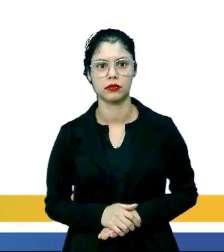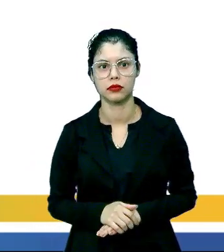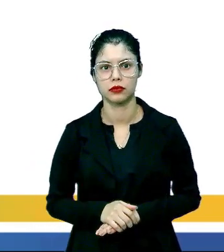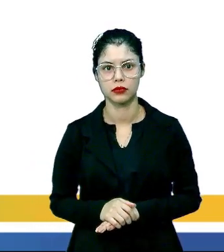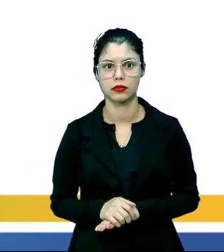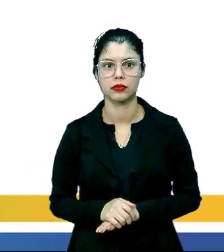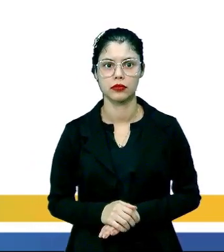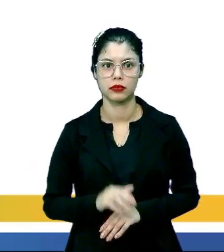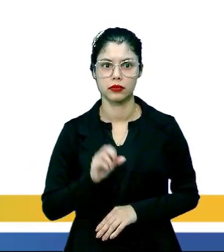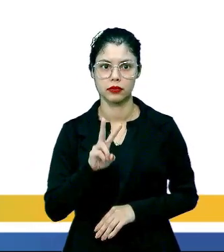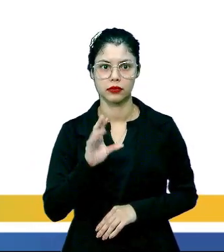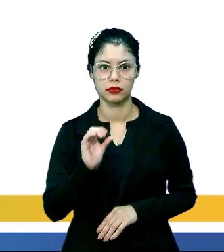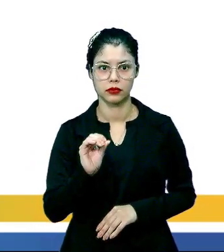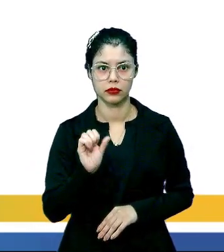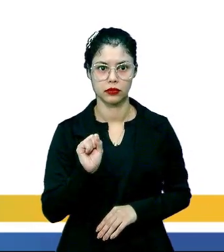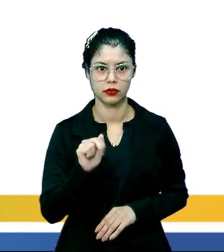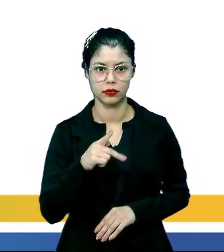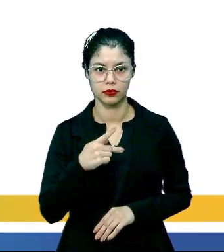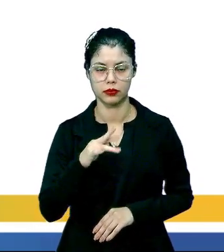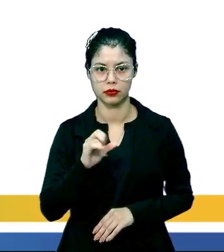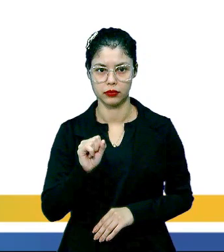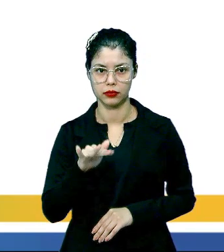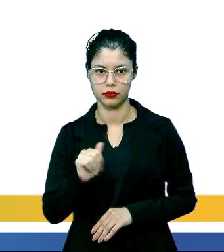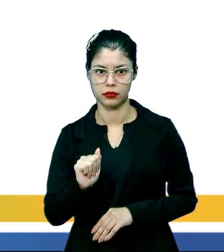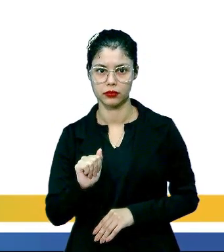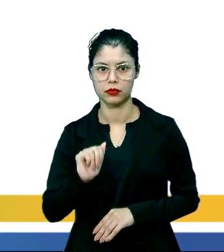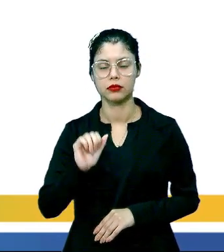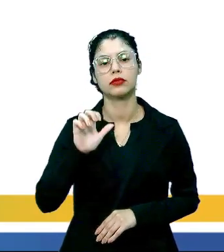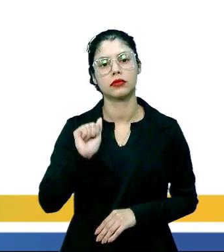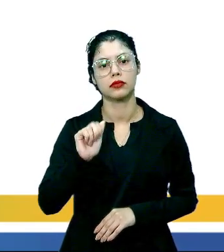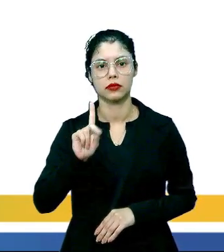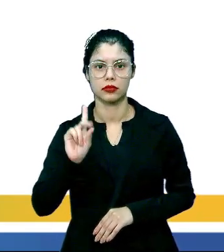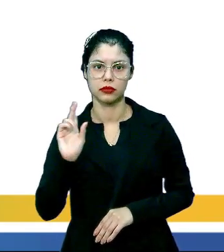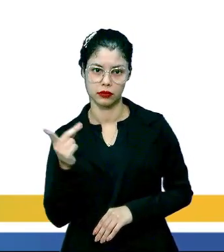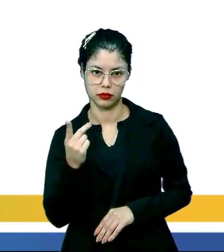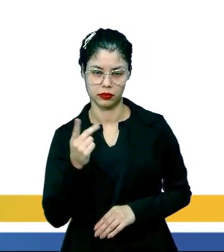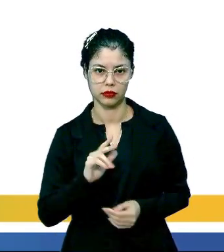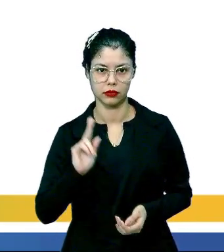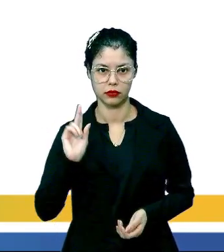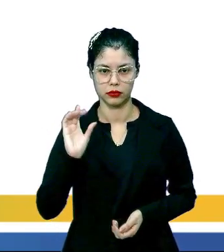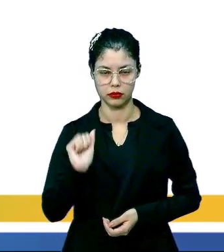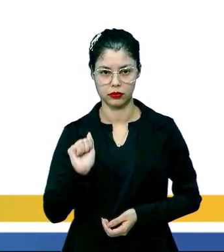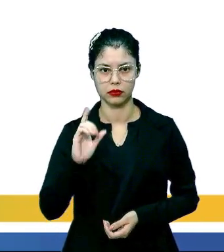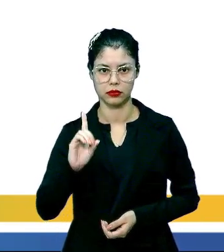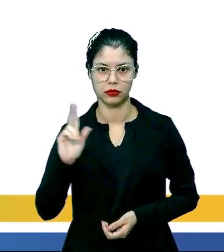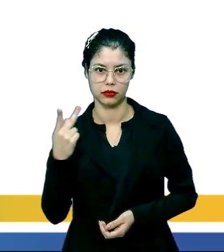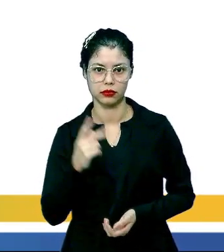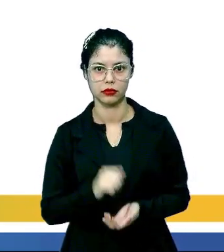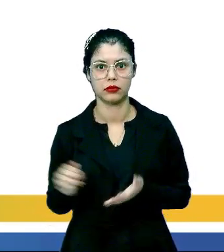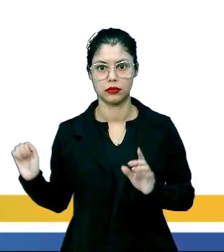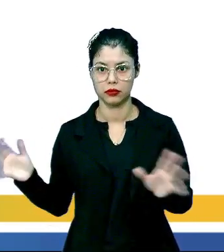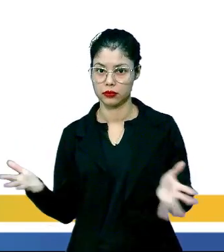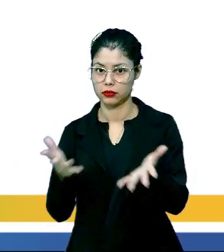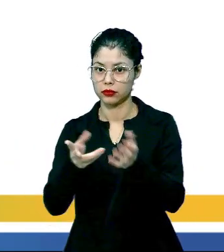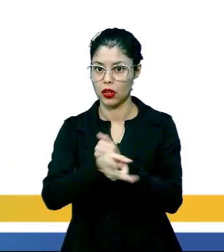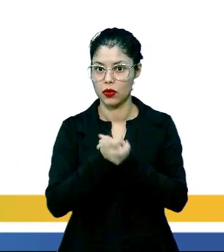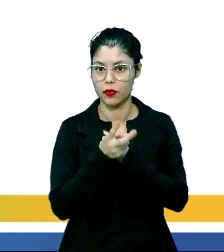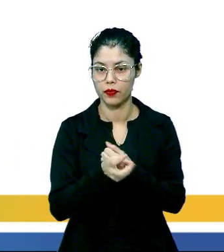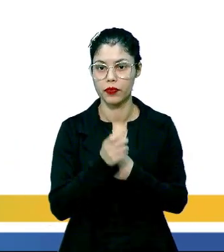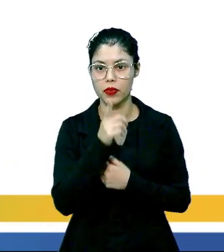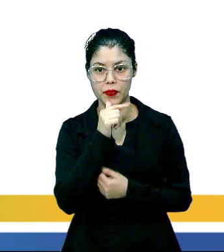questão 7. A vasopressina, ou conhecido como ADH, estimula o quê?